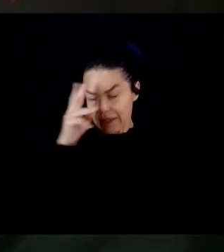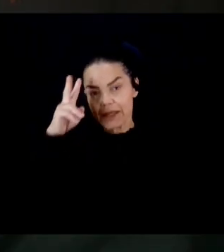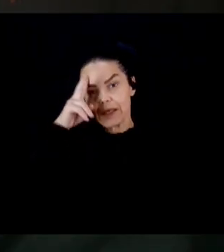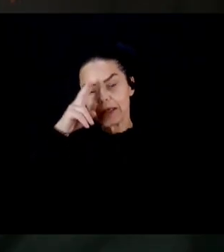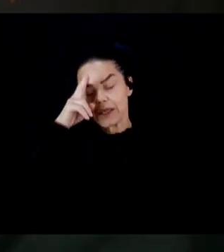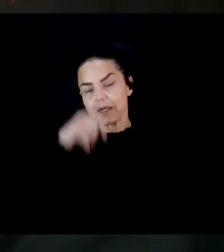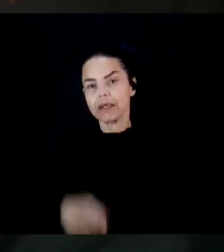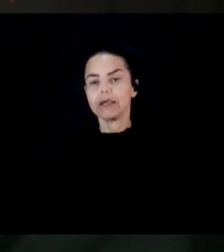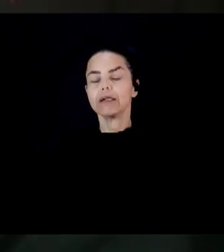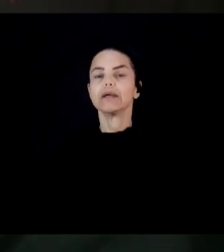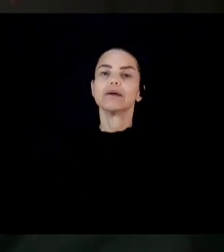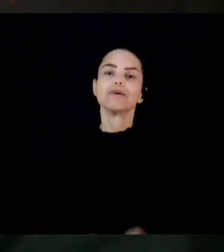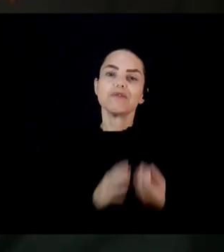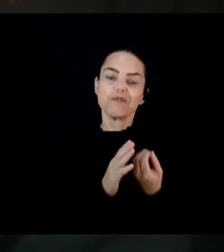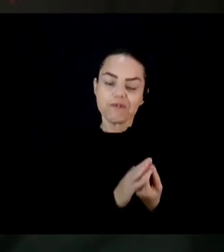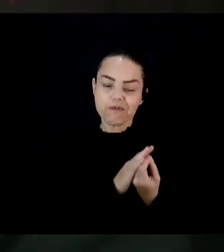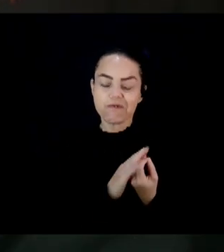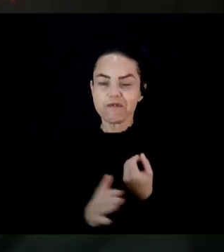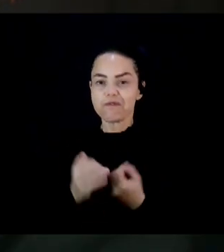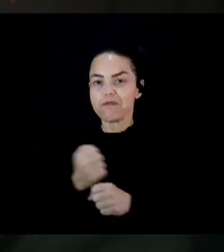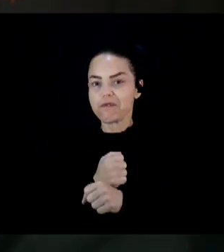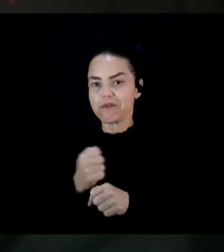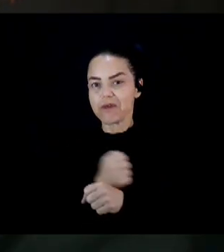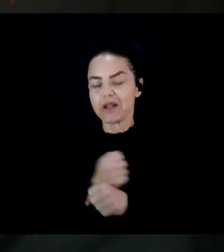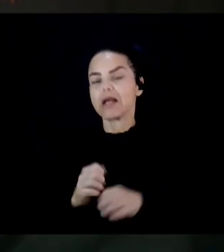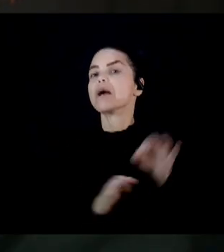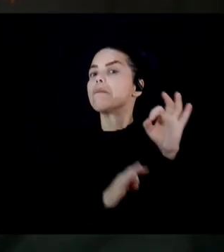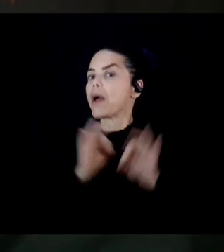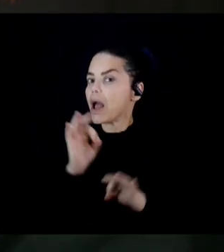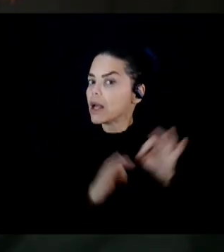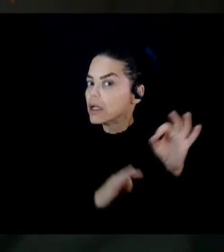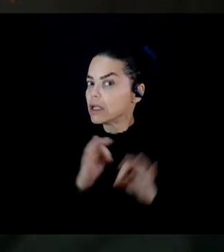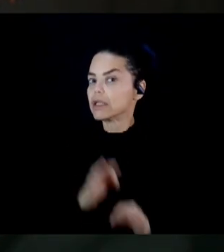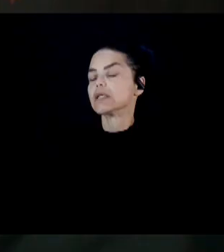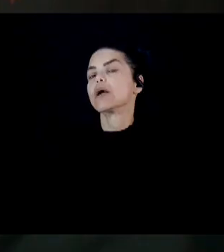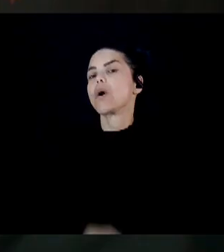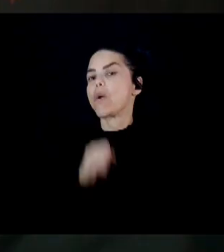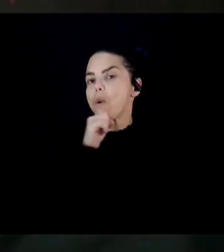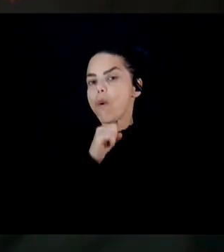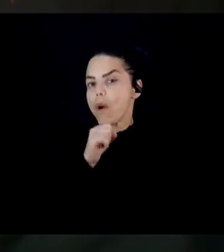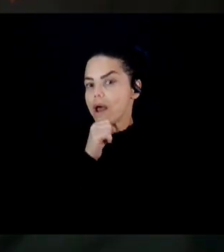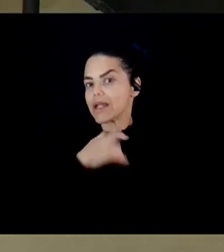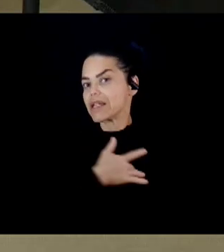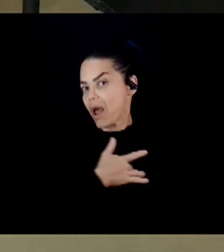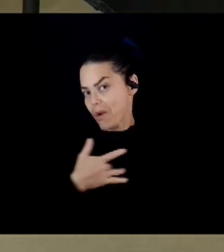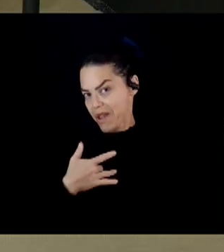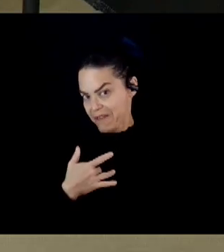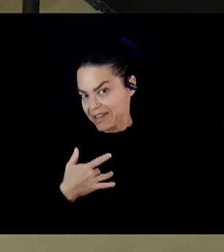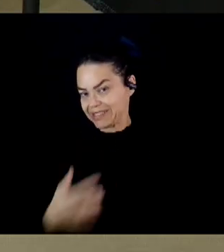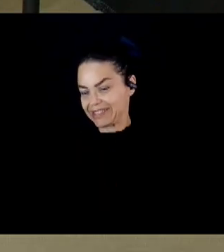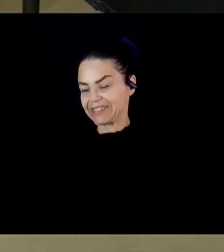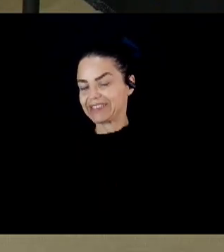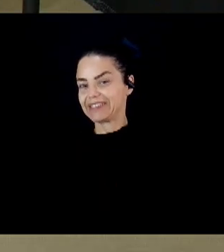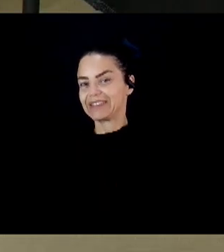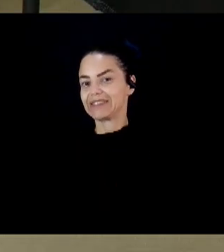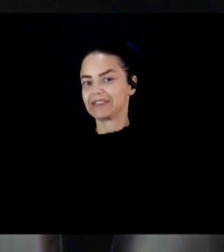ao longo dos anos e se preparar para esse envelhecimento com a vitalidade? A